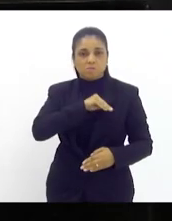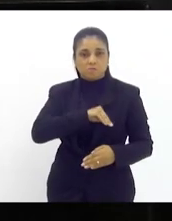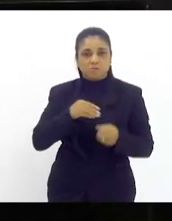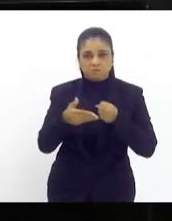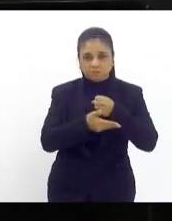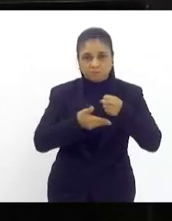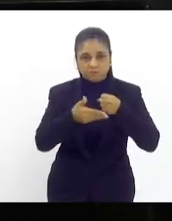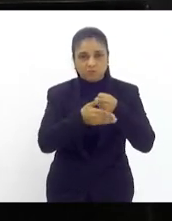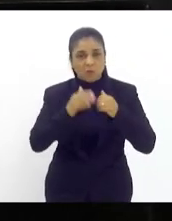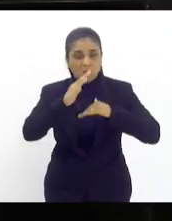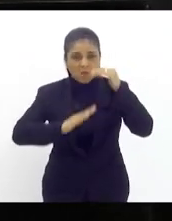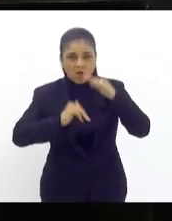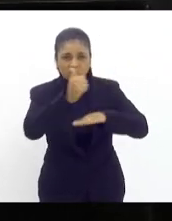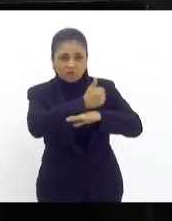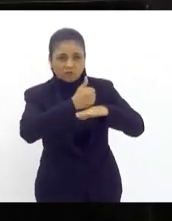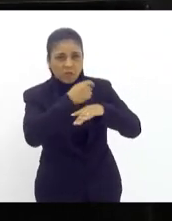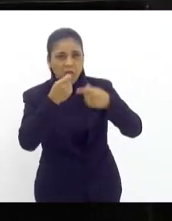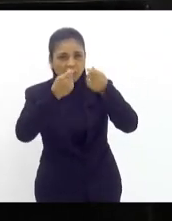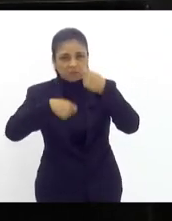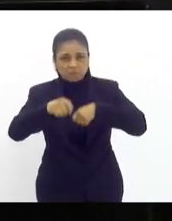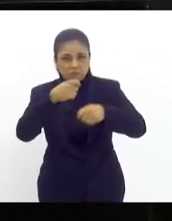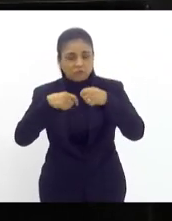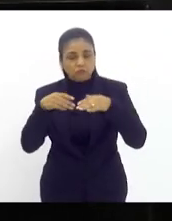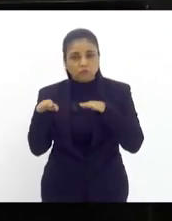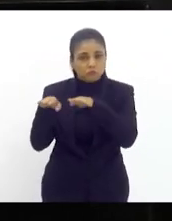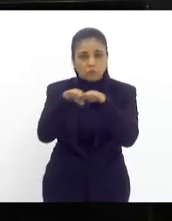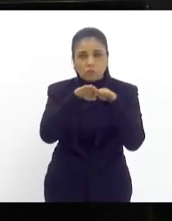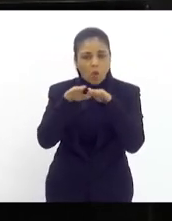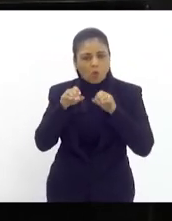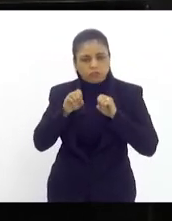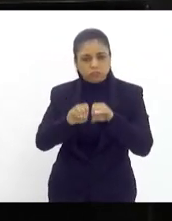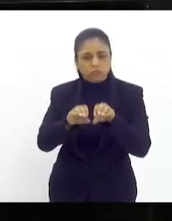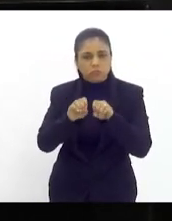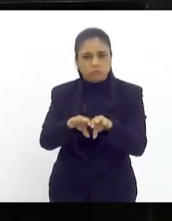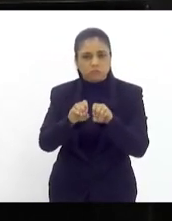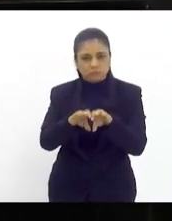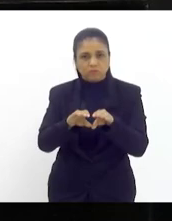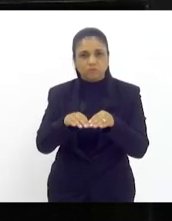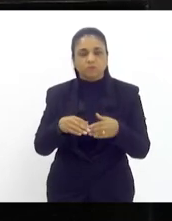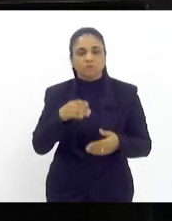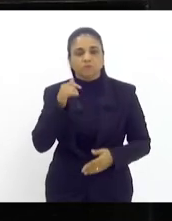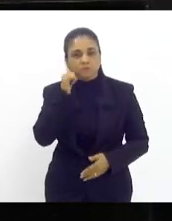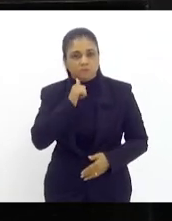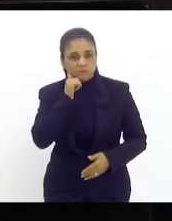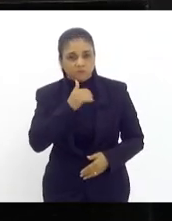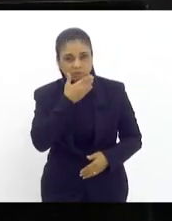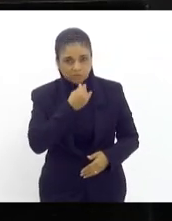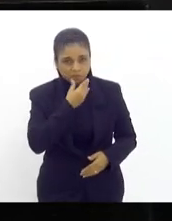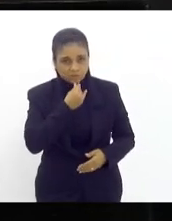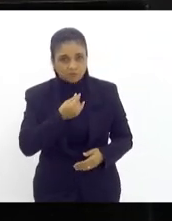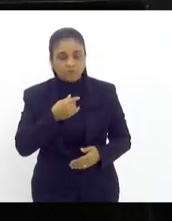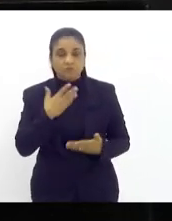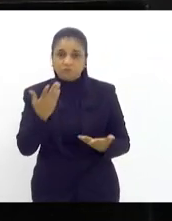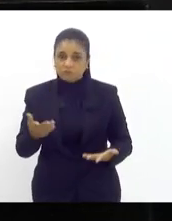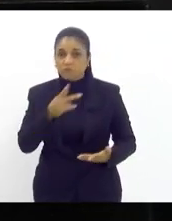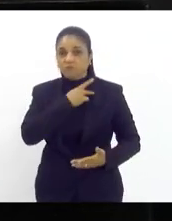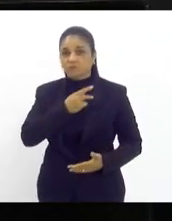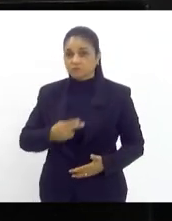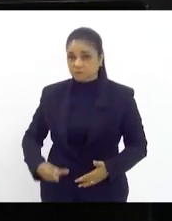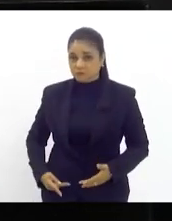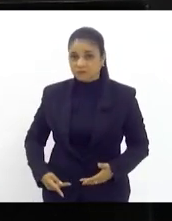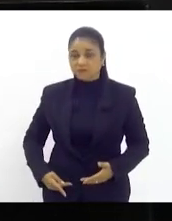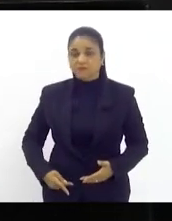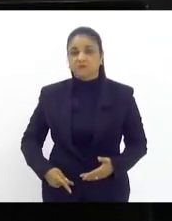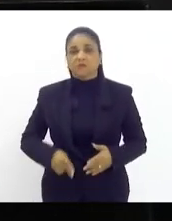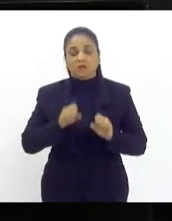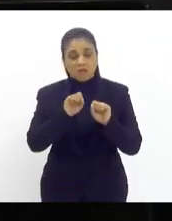profissionais não docentes administrativos porque somos todos educadores e educadoras E aí senhor presidente aproveito